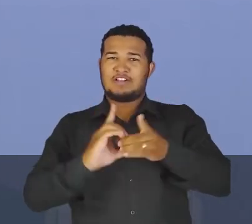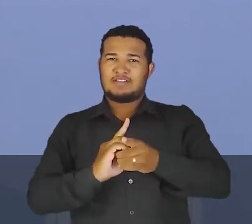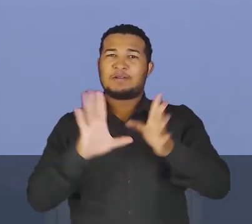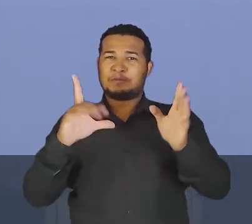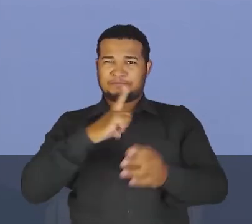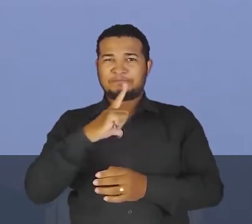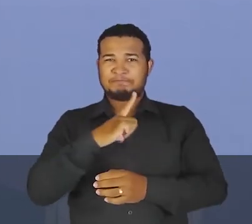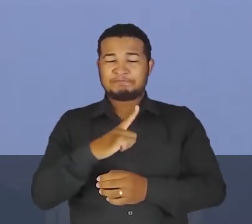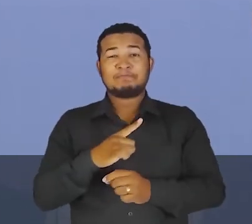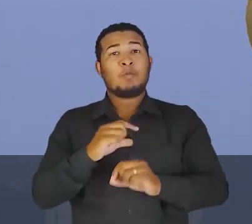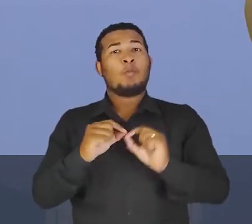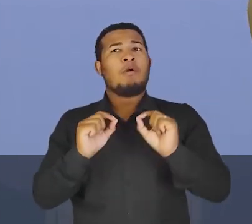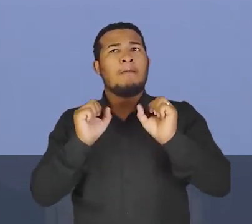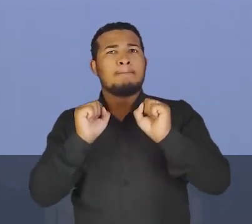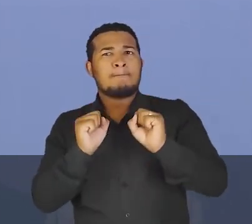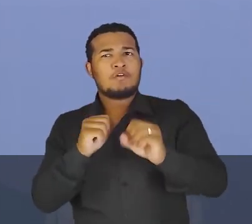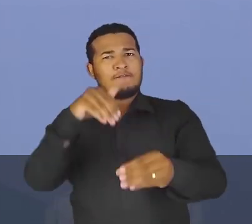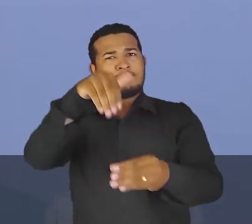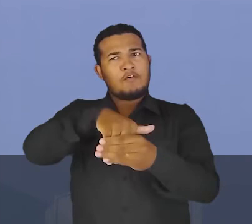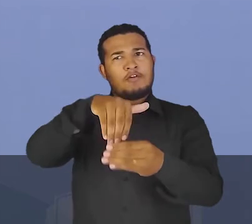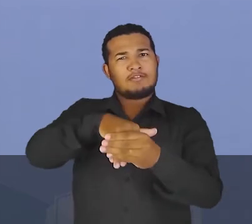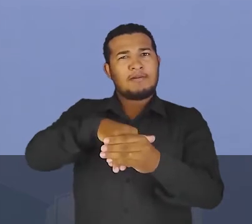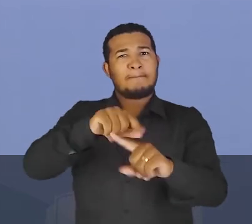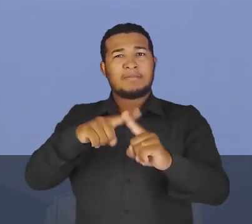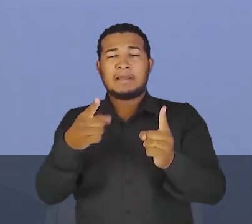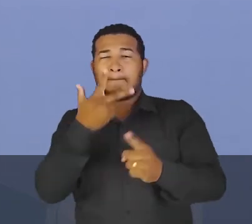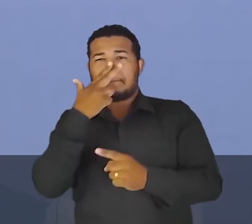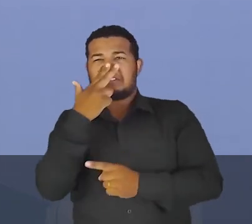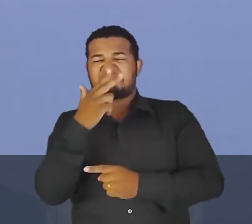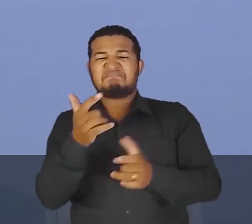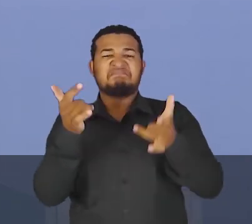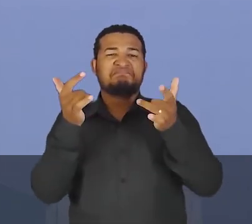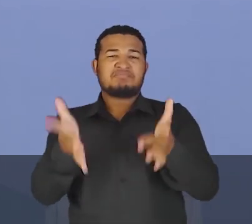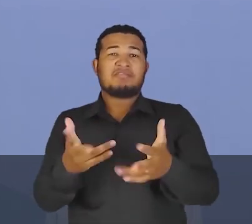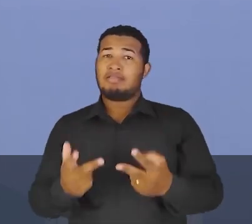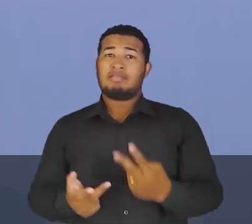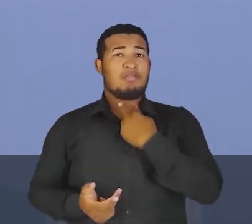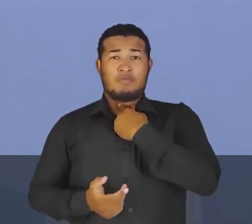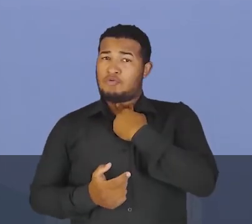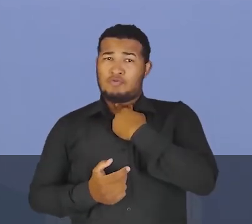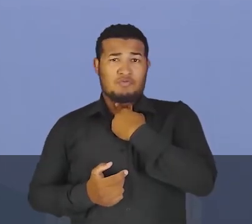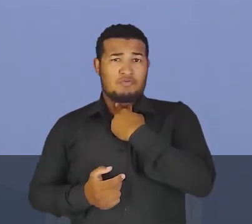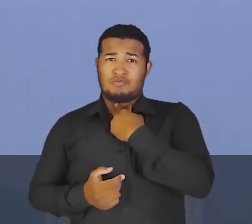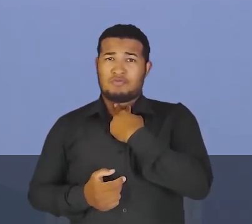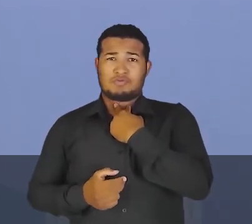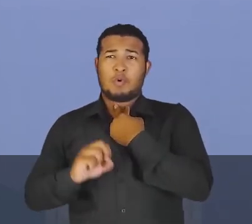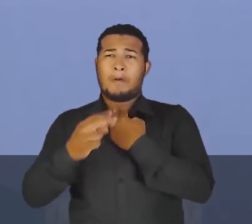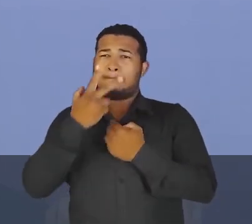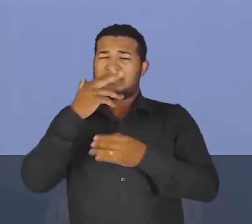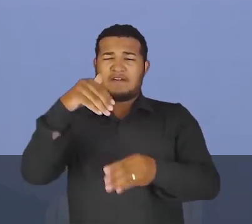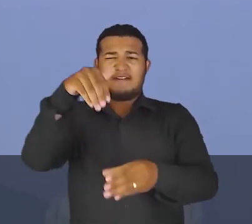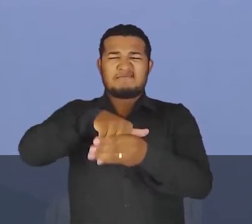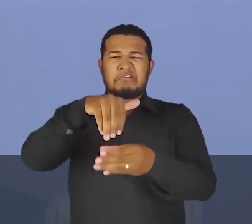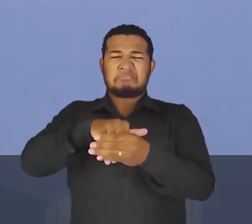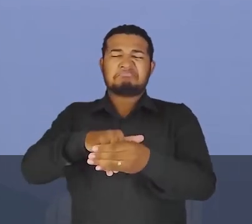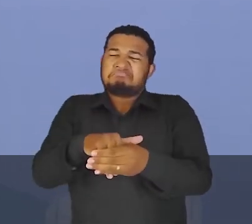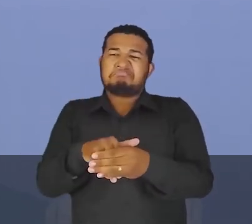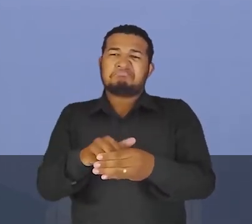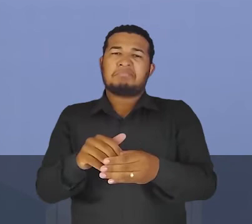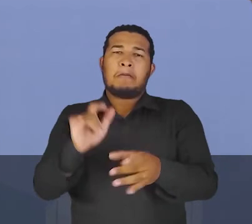essa possibilidade de votar e que é uma coisa que nós não podemos negligenciar. Você não pode simplesmente desperdiçar o seu voto